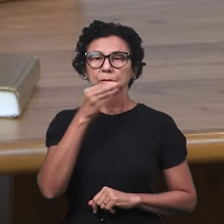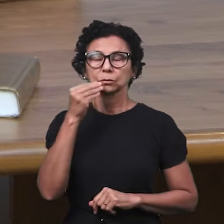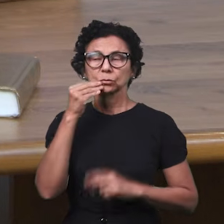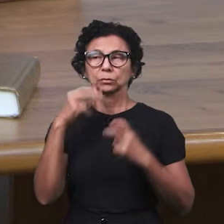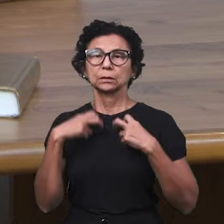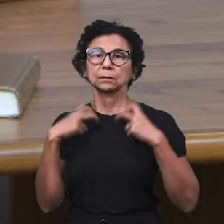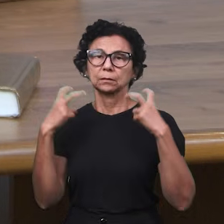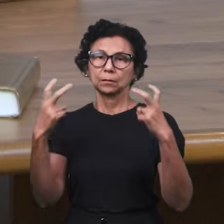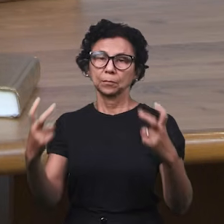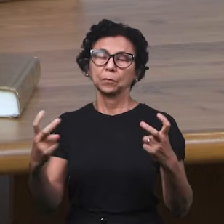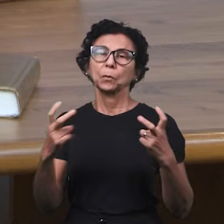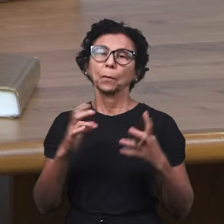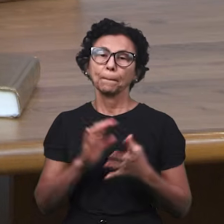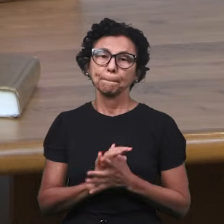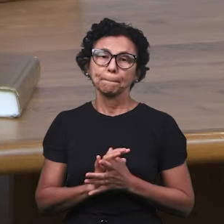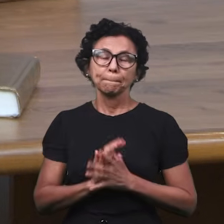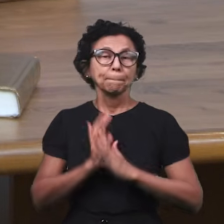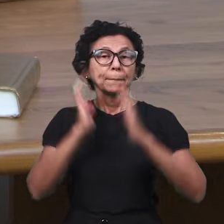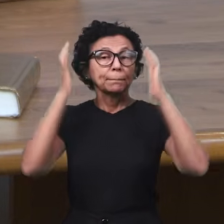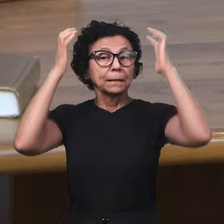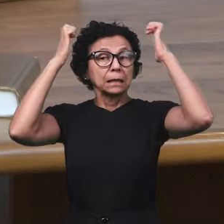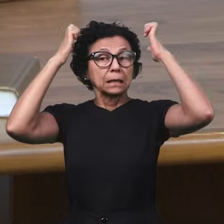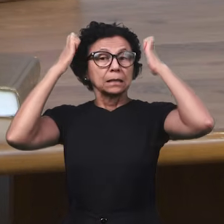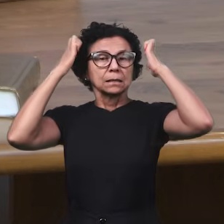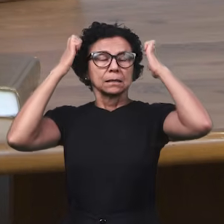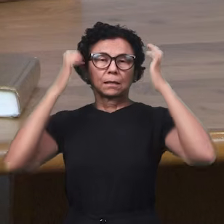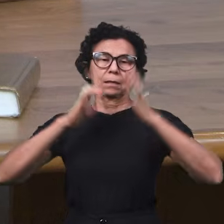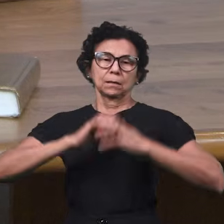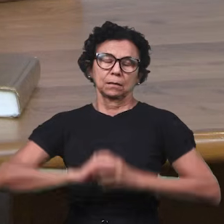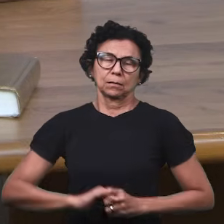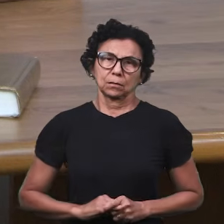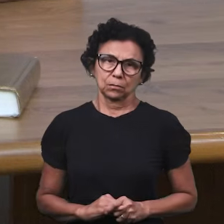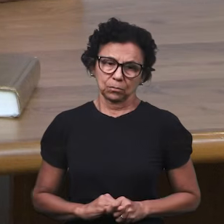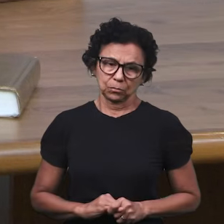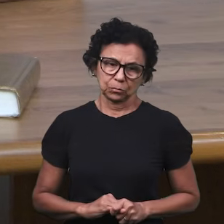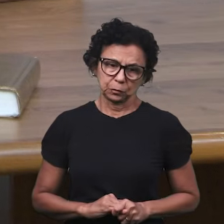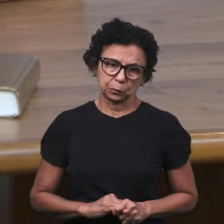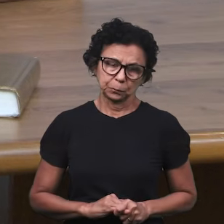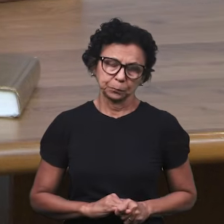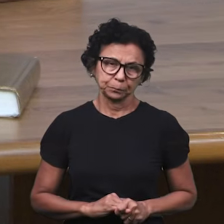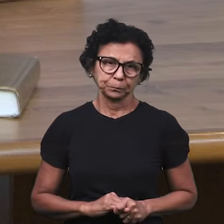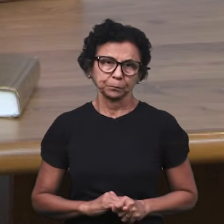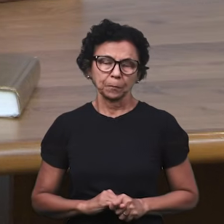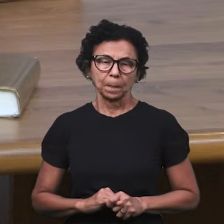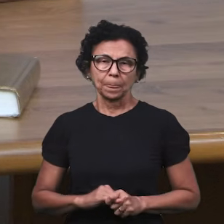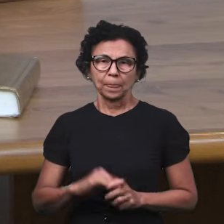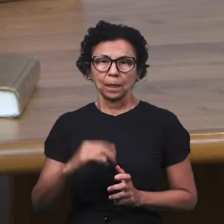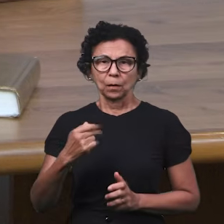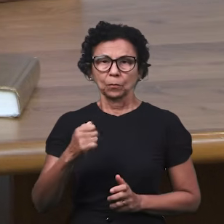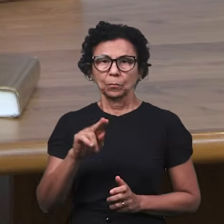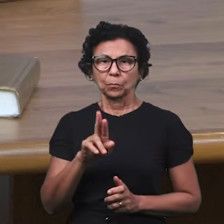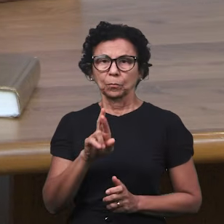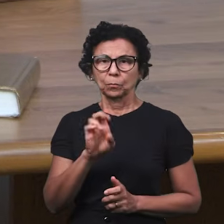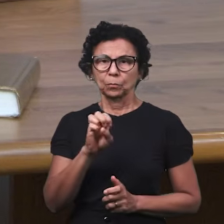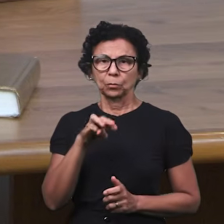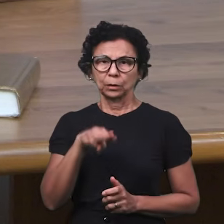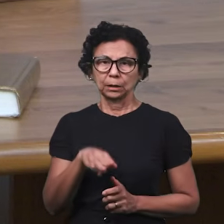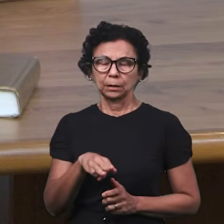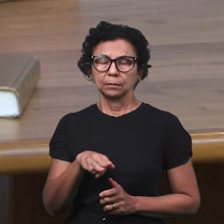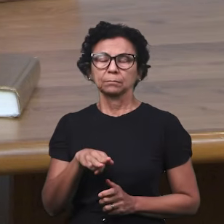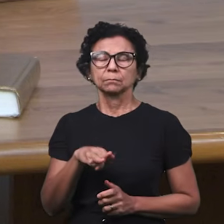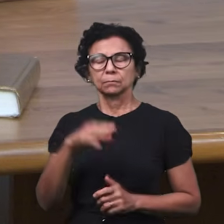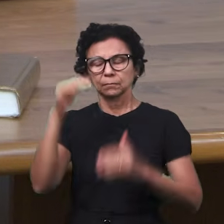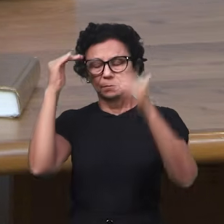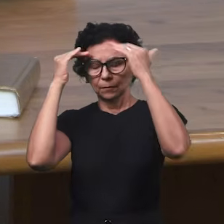mandado de Ester estabeleceu o que respeitava ao Purim, e escreveu-se num